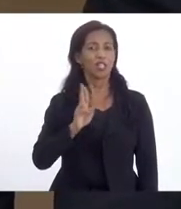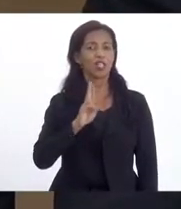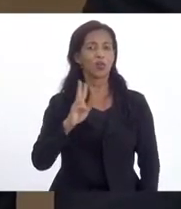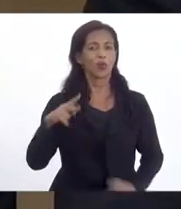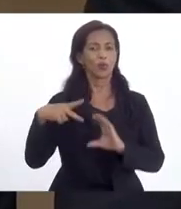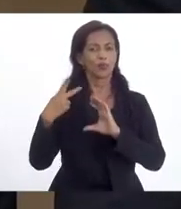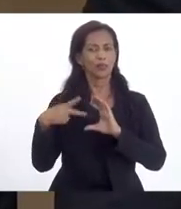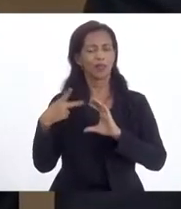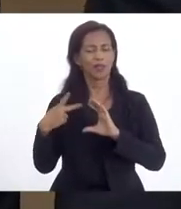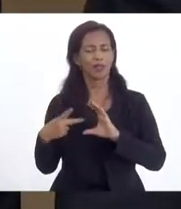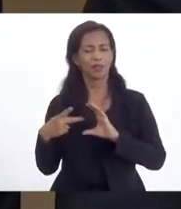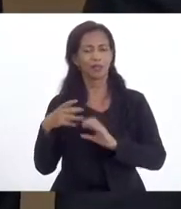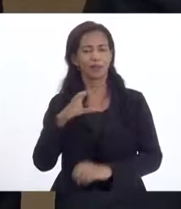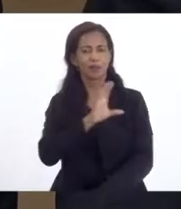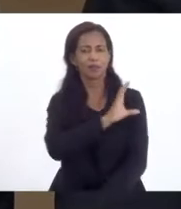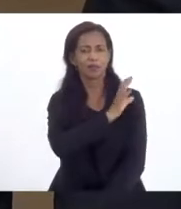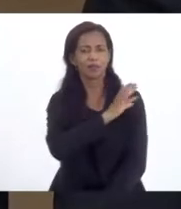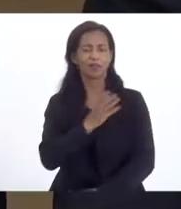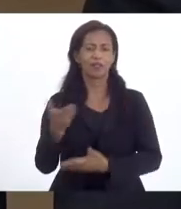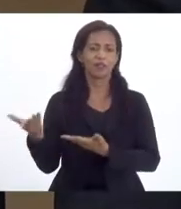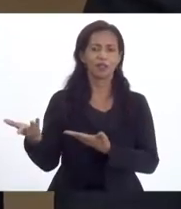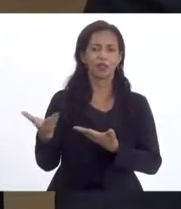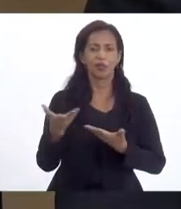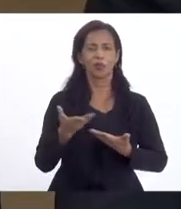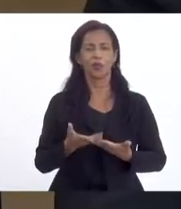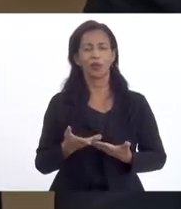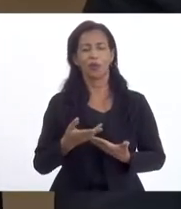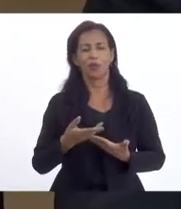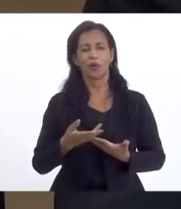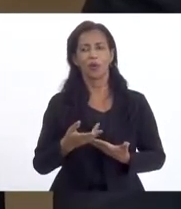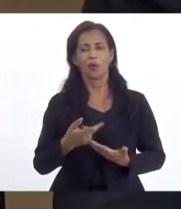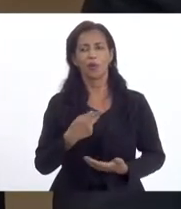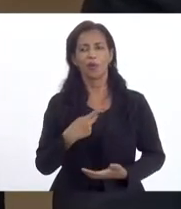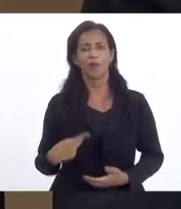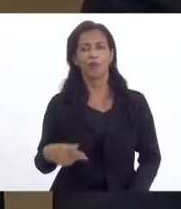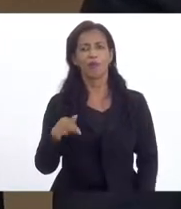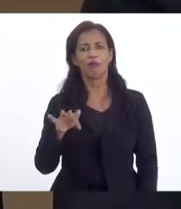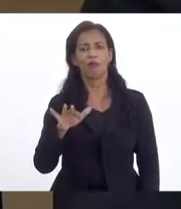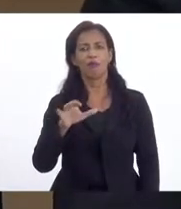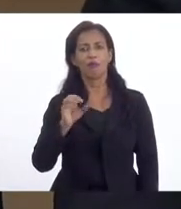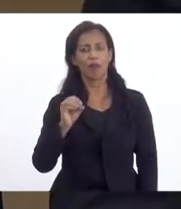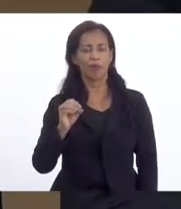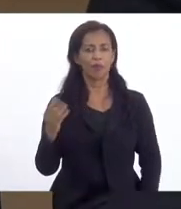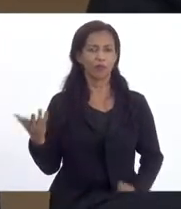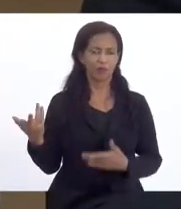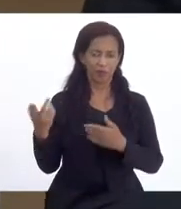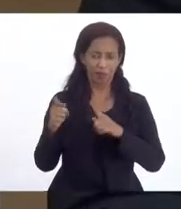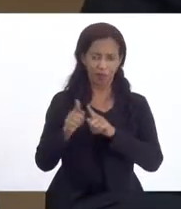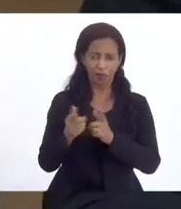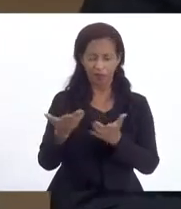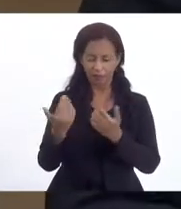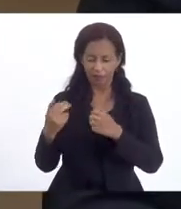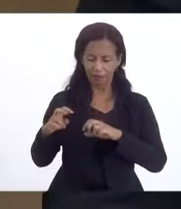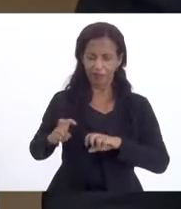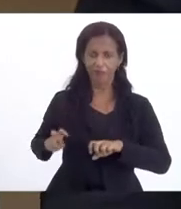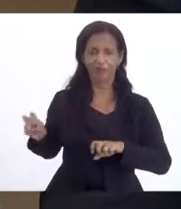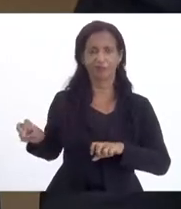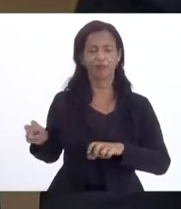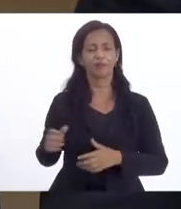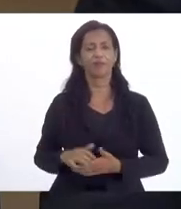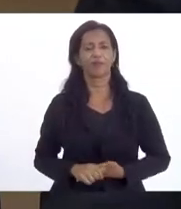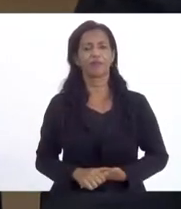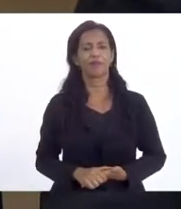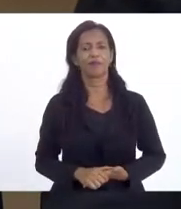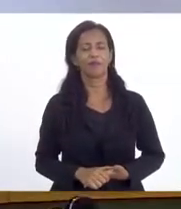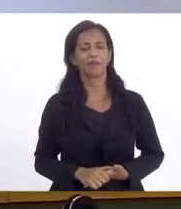Câmara de Vereadores de Campos, eu queria convidar o presidente Fábio para estar conosco aqui, à mesa.